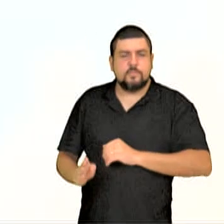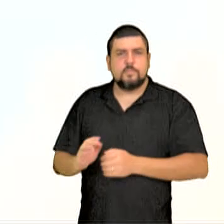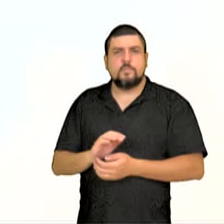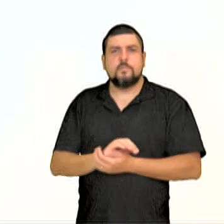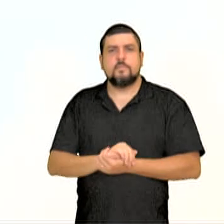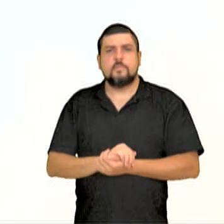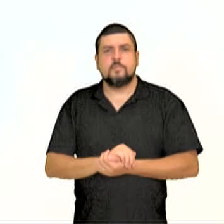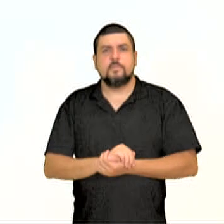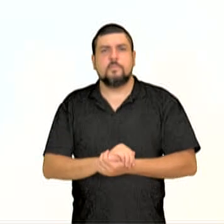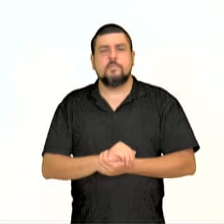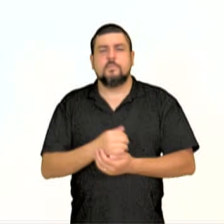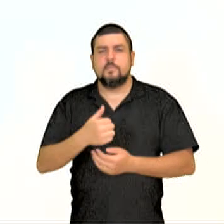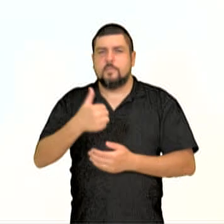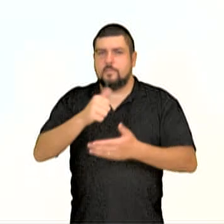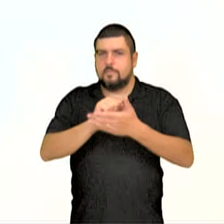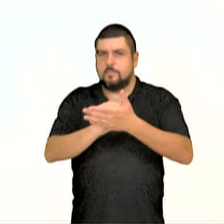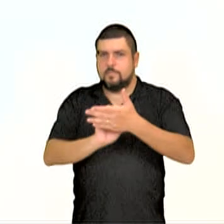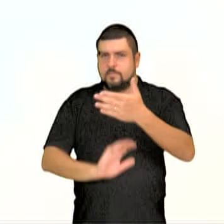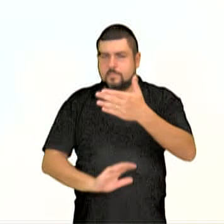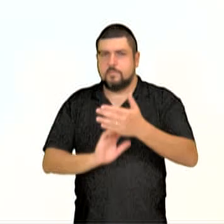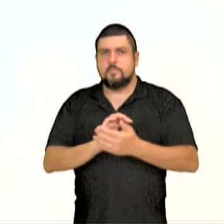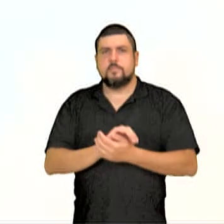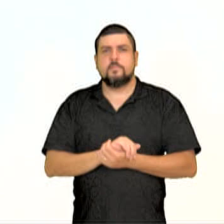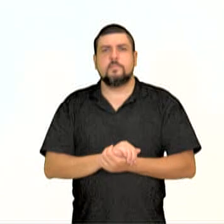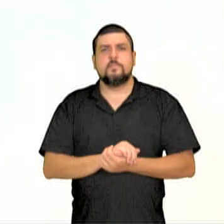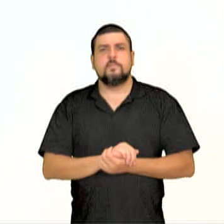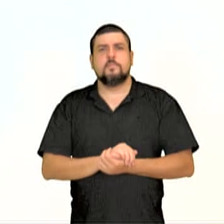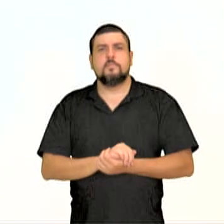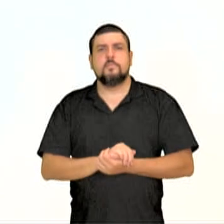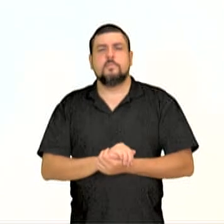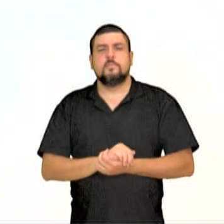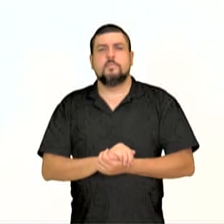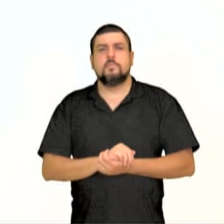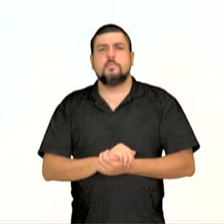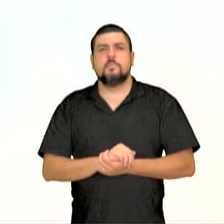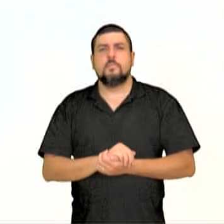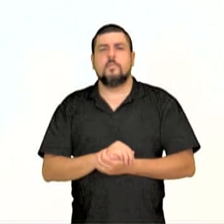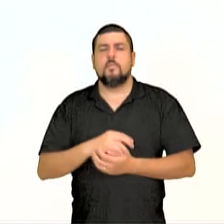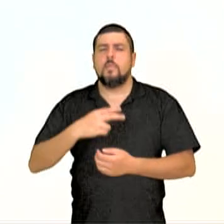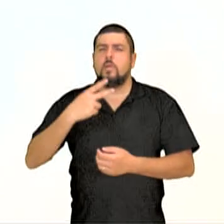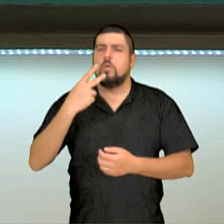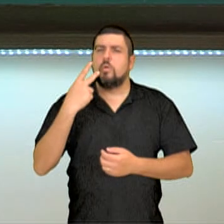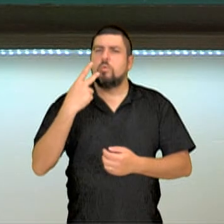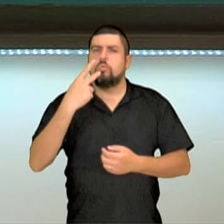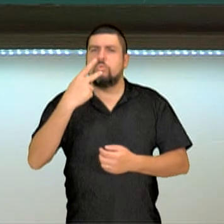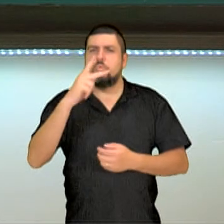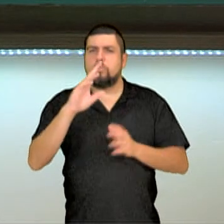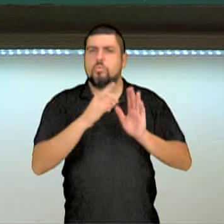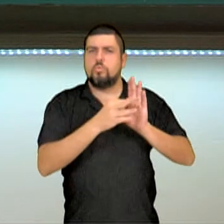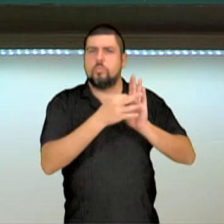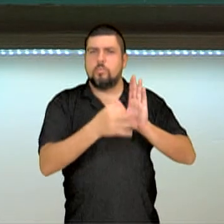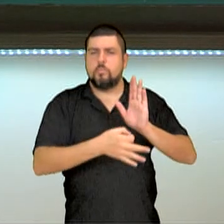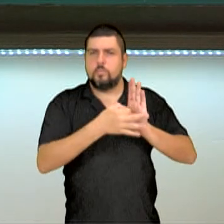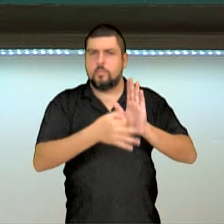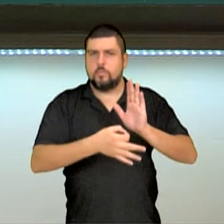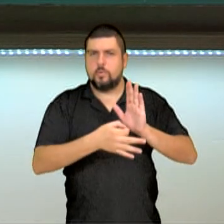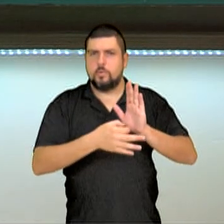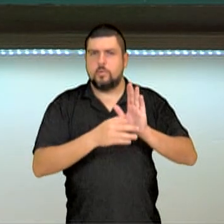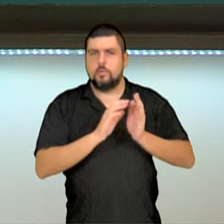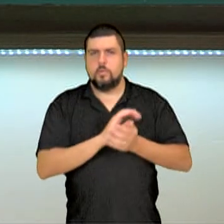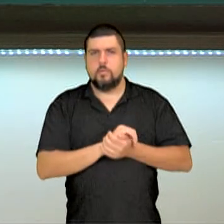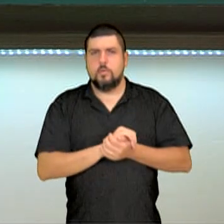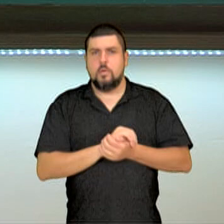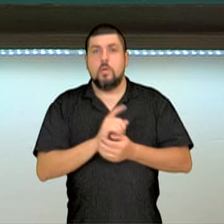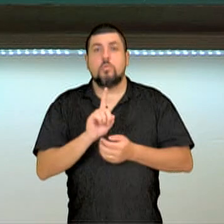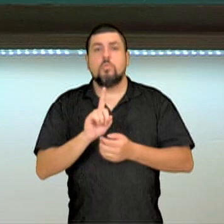E chegamos no nosso primeiro exercício. Em sua opinião, quando a professora coloca em sua opinião, é o que você acha, tá? Não é o que